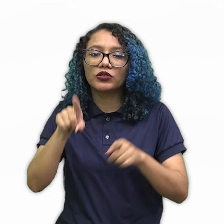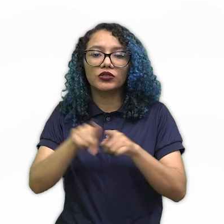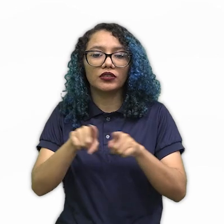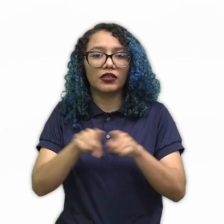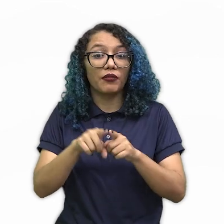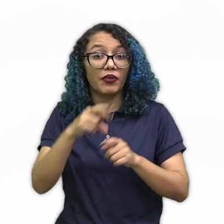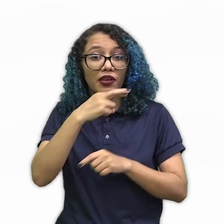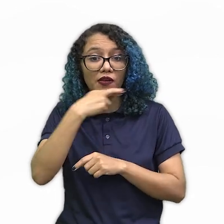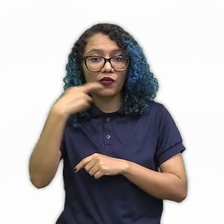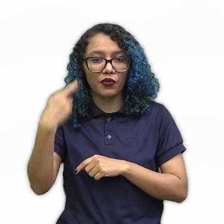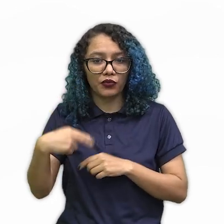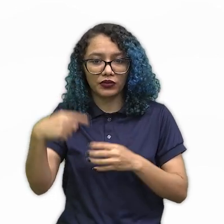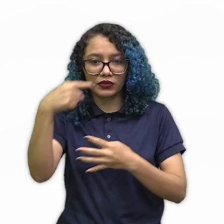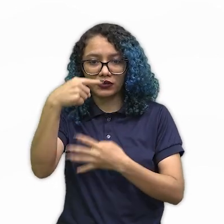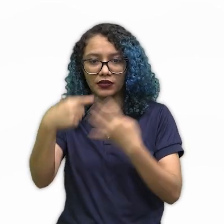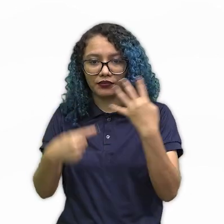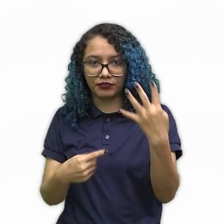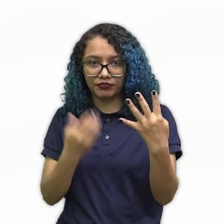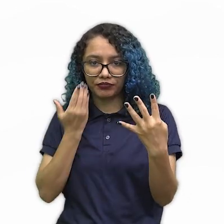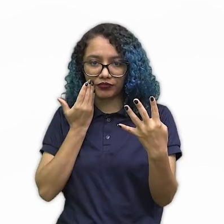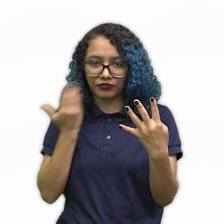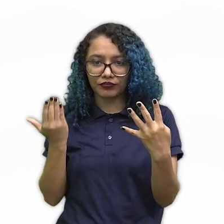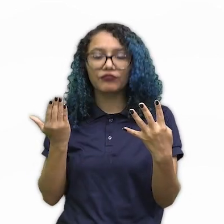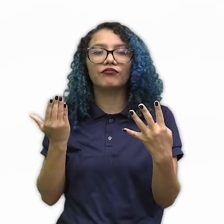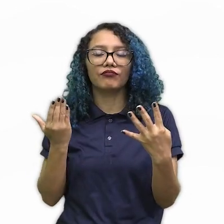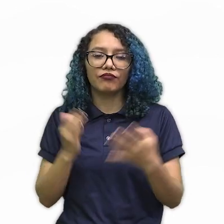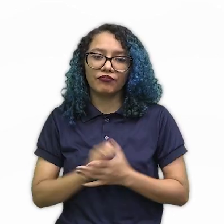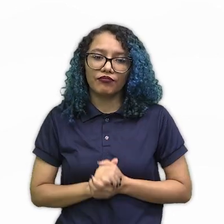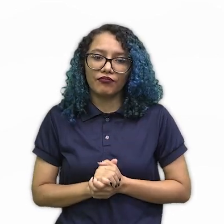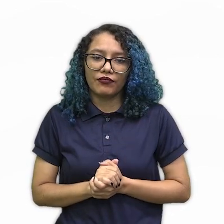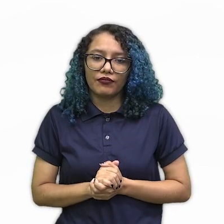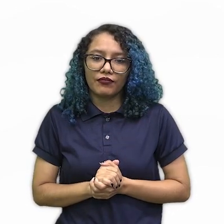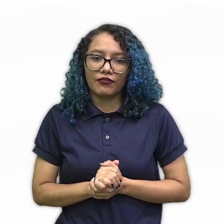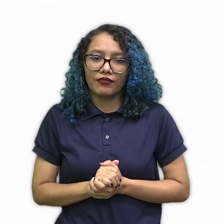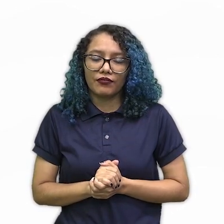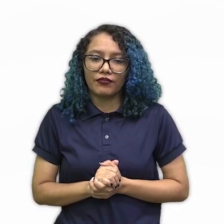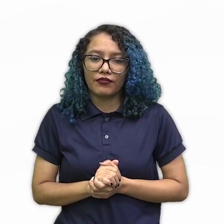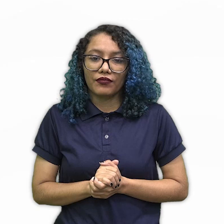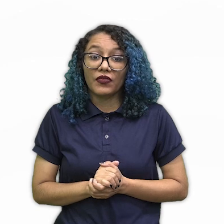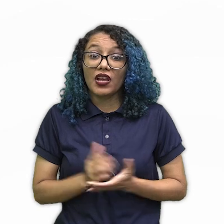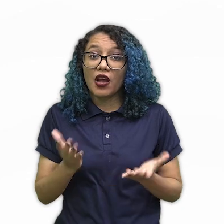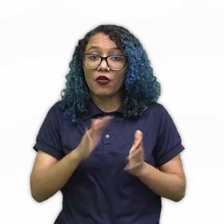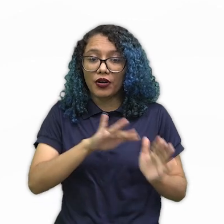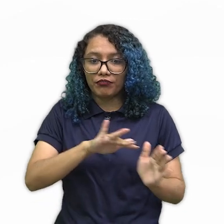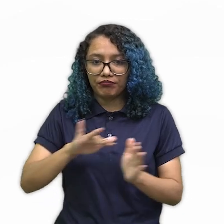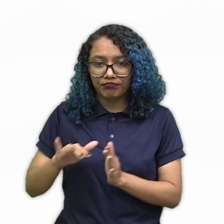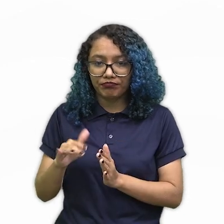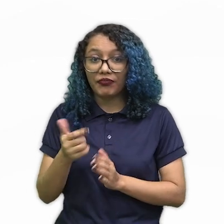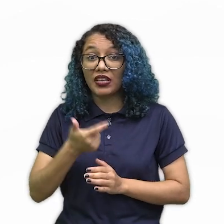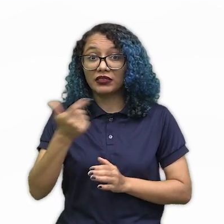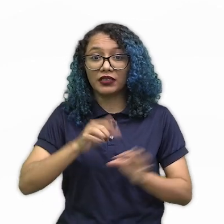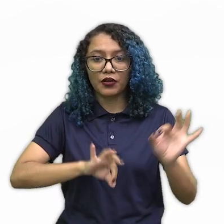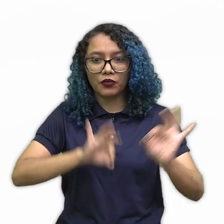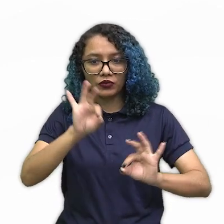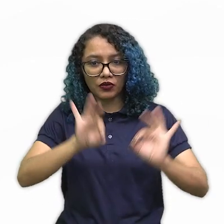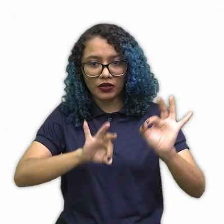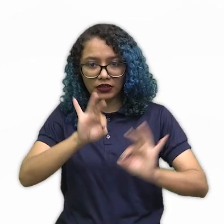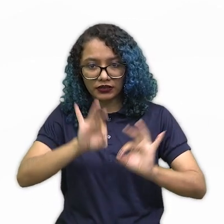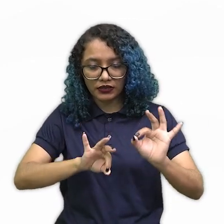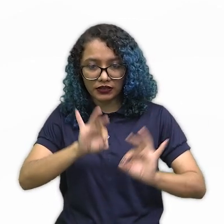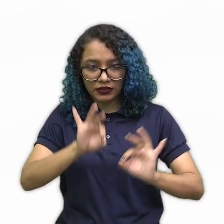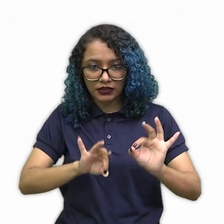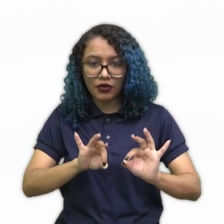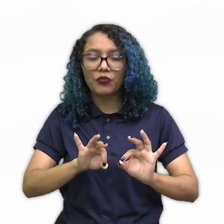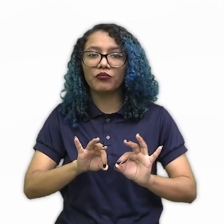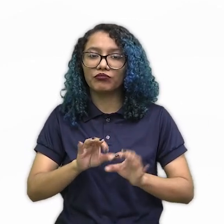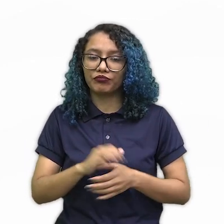também a Rússia, certo? Bem, a segunda ordem geopolítica